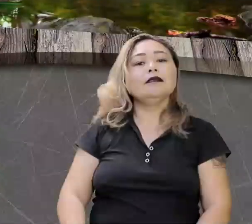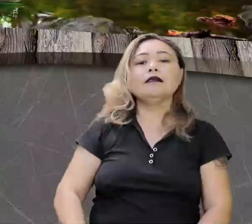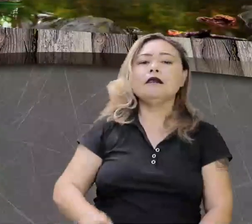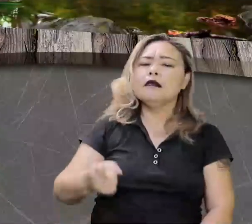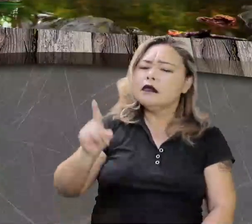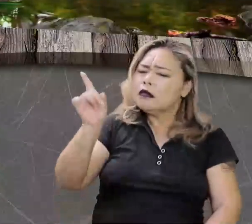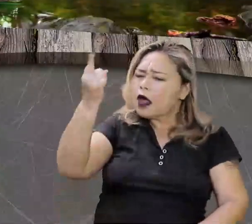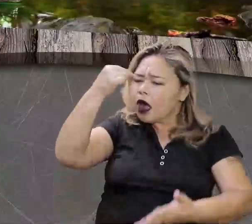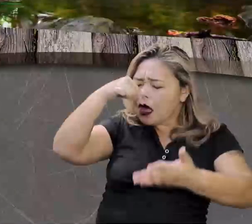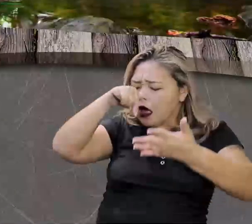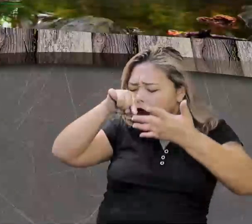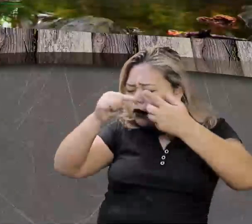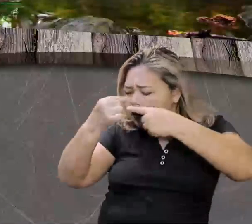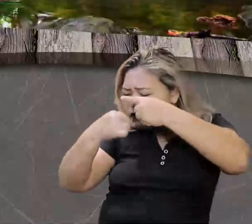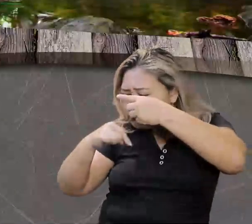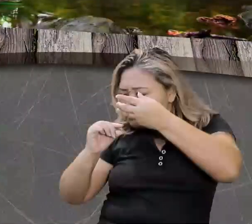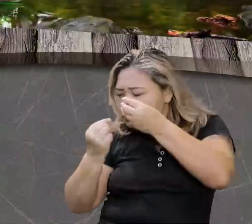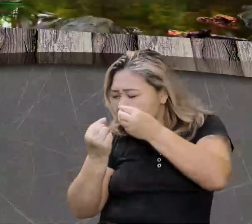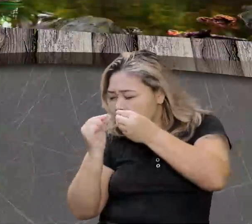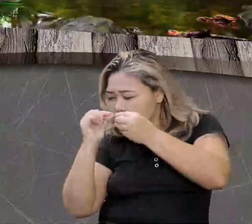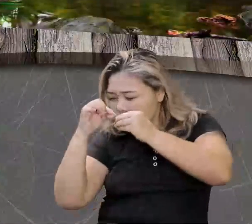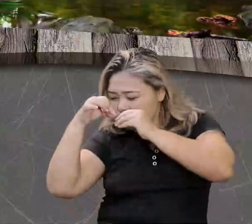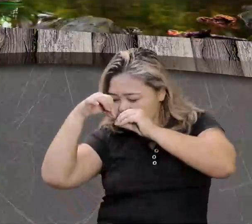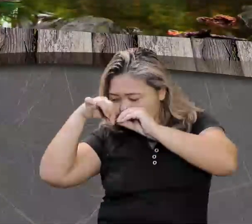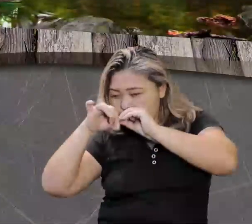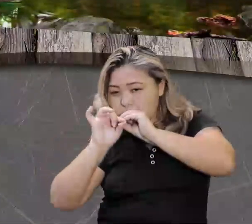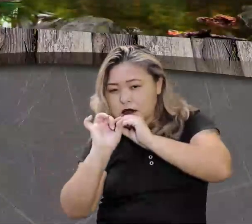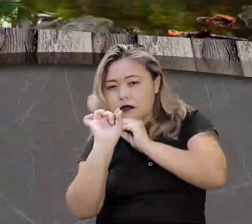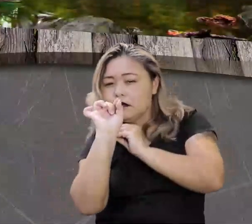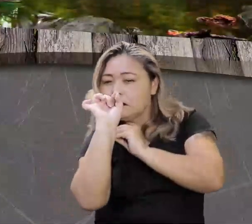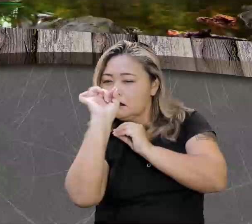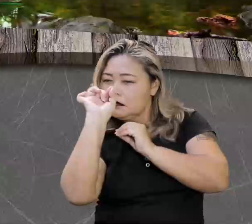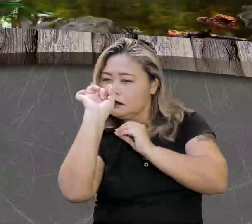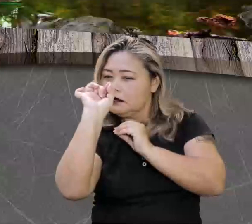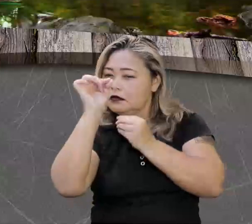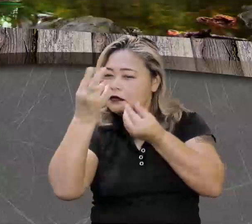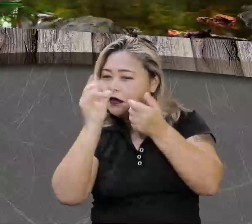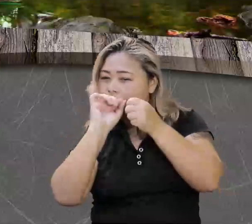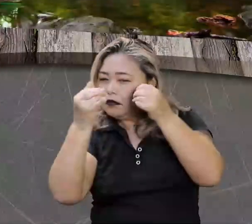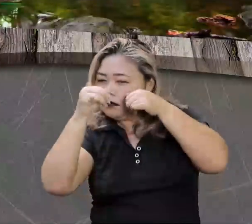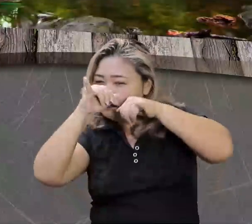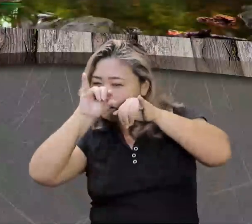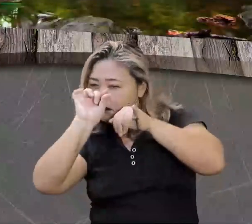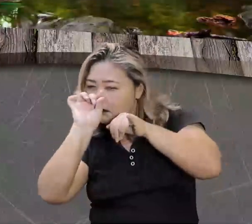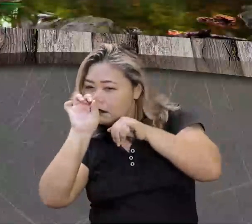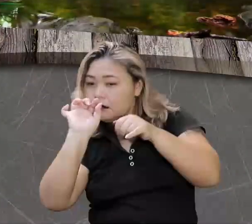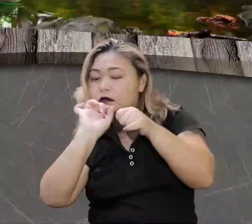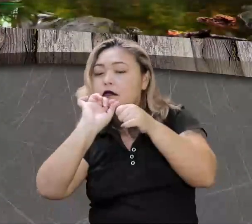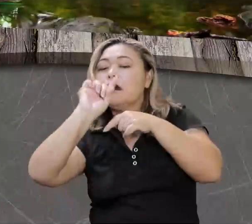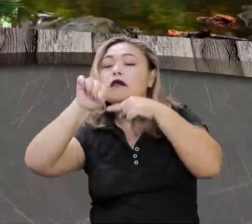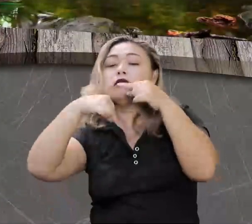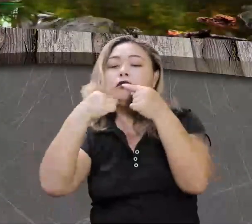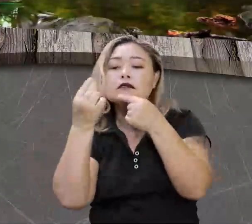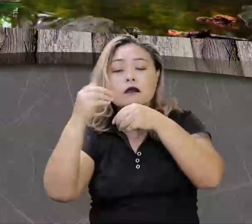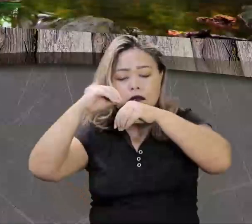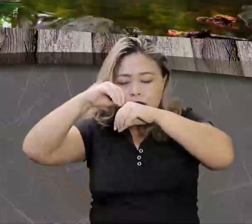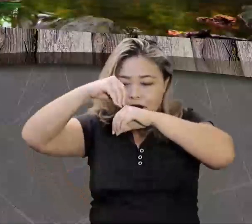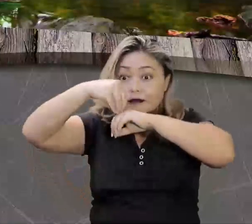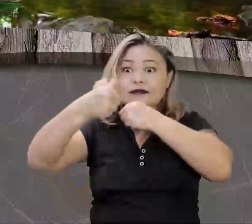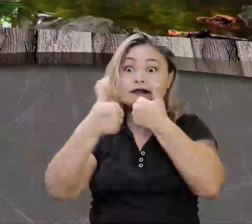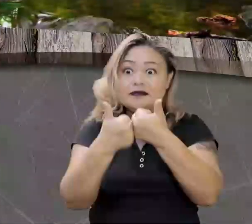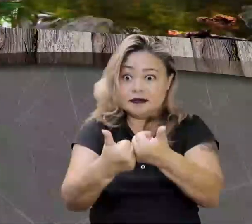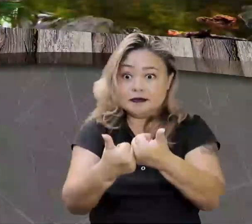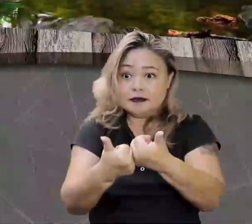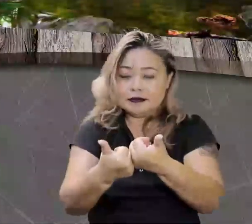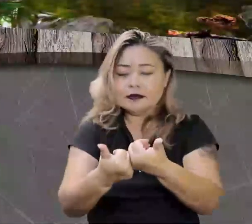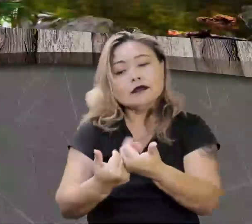A gente parte lá do início, lá quando nós temos apenas as composições químicas, os elementos químicos, os átomos. Tá